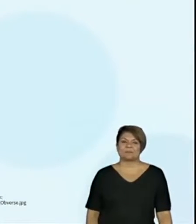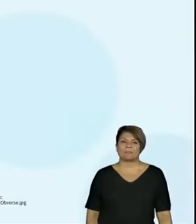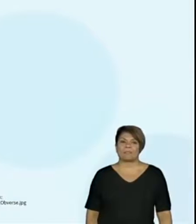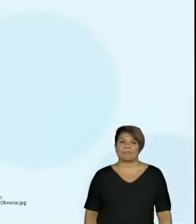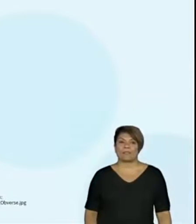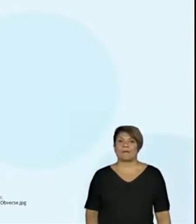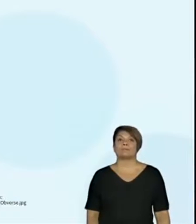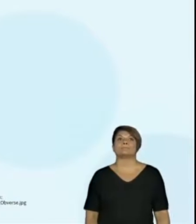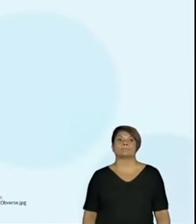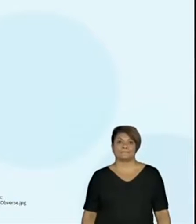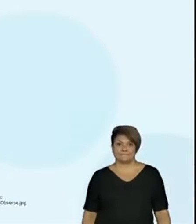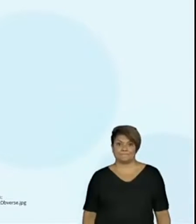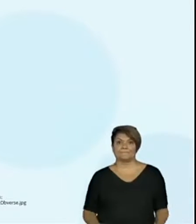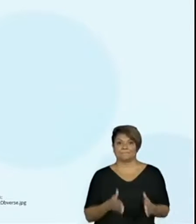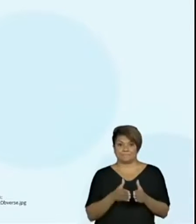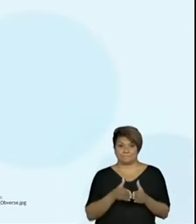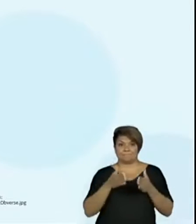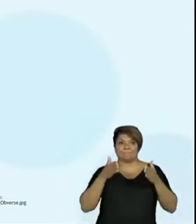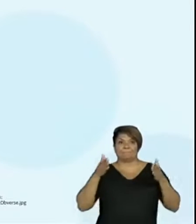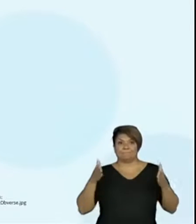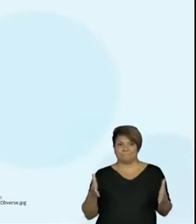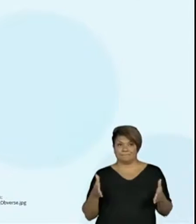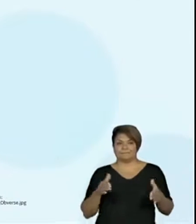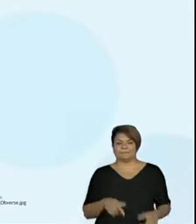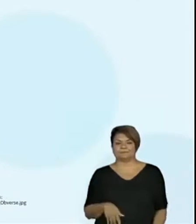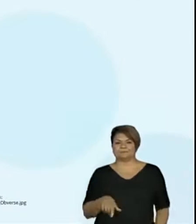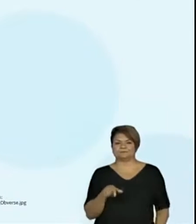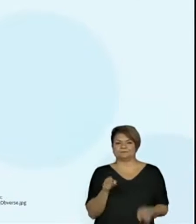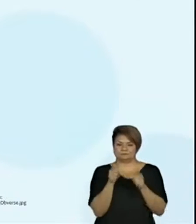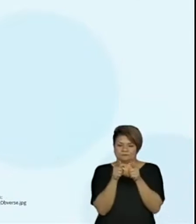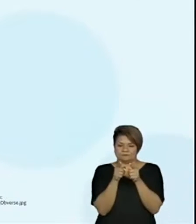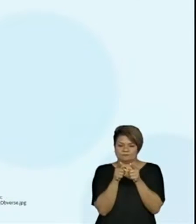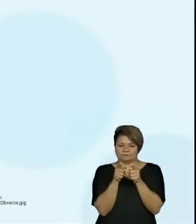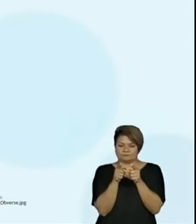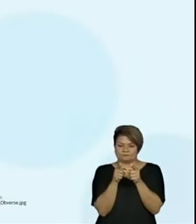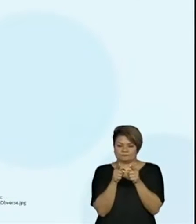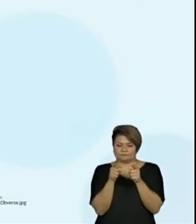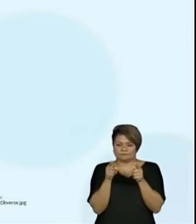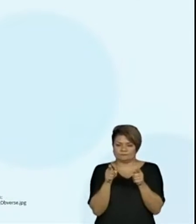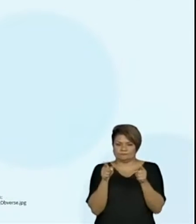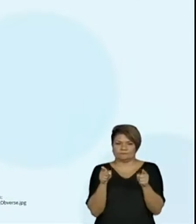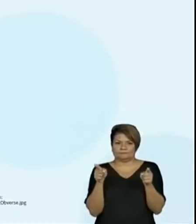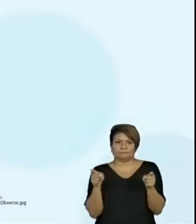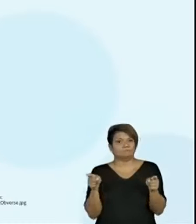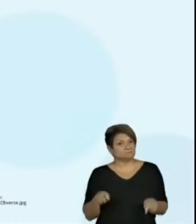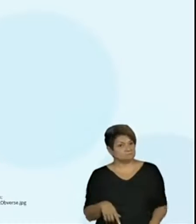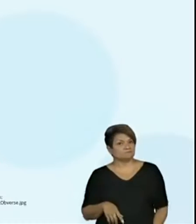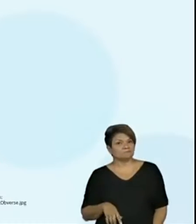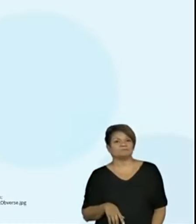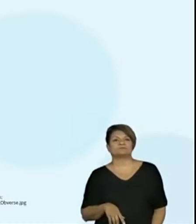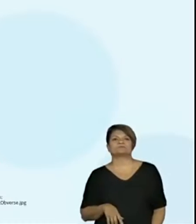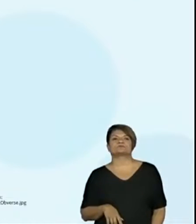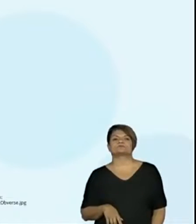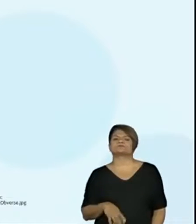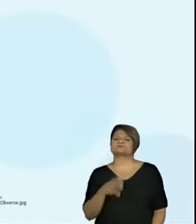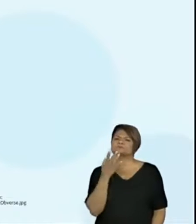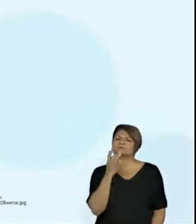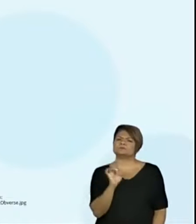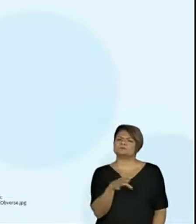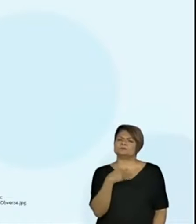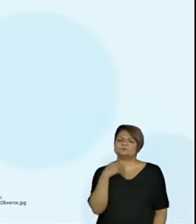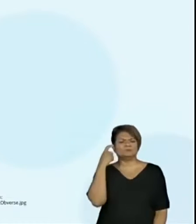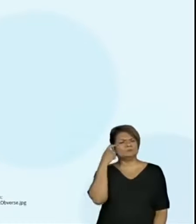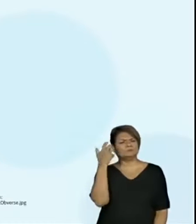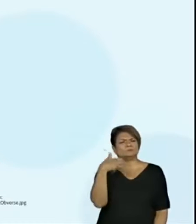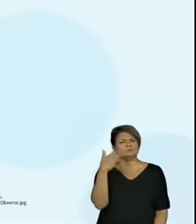aumentou mais um pouquinho o tamanho dela, né? Uhum. Vamos lá. Poxa vida, né? Se a gente pensar, né?